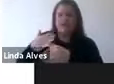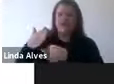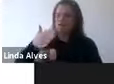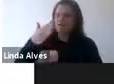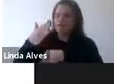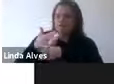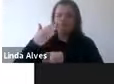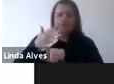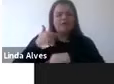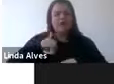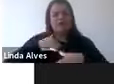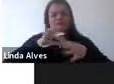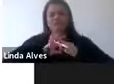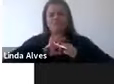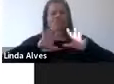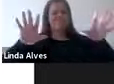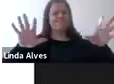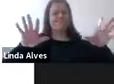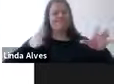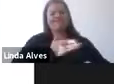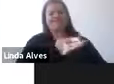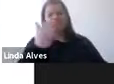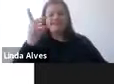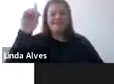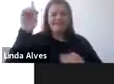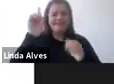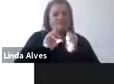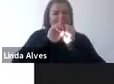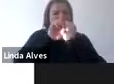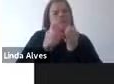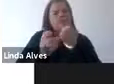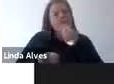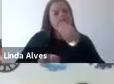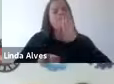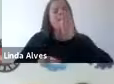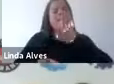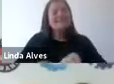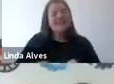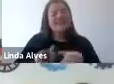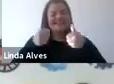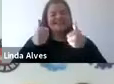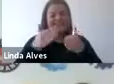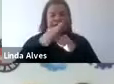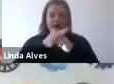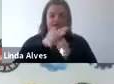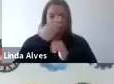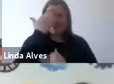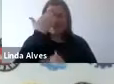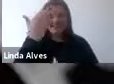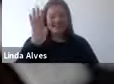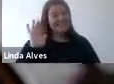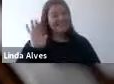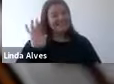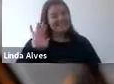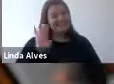aí, estarei sempre à disposição. Fiquem todos com Deus. Uma boa tarde a todos. Tchau, tchau. Amém. Obrigada. Tchau, tchau. Tchau,